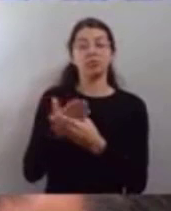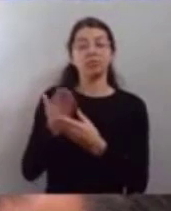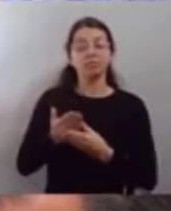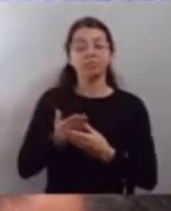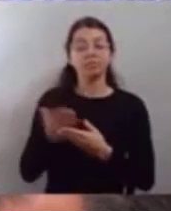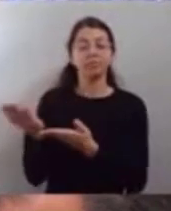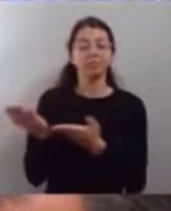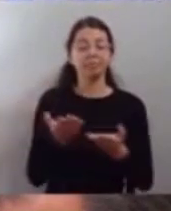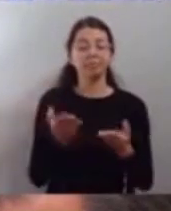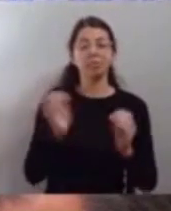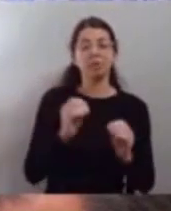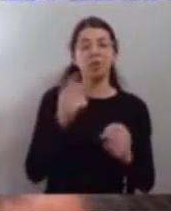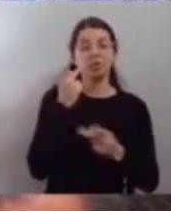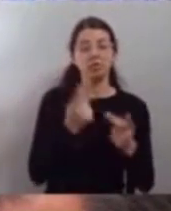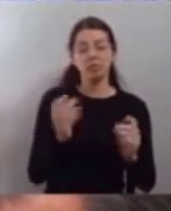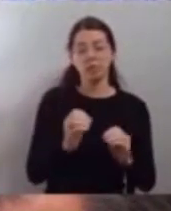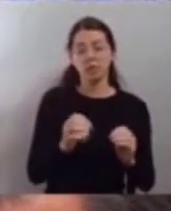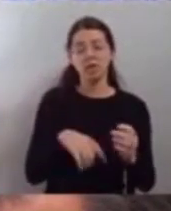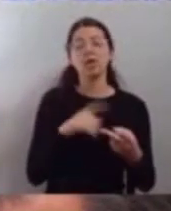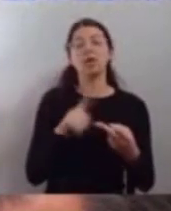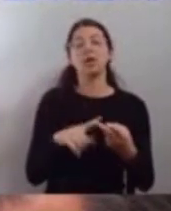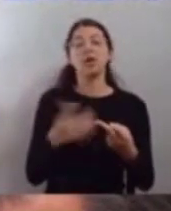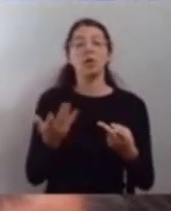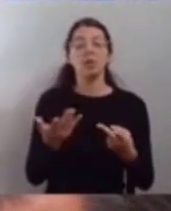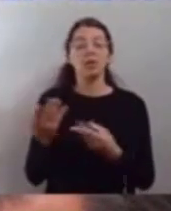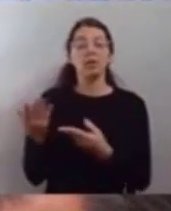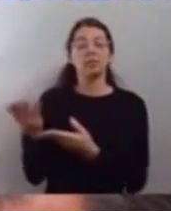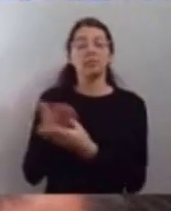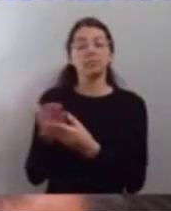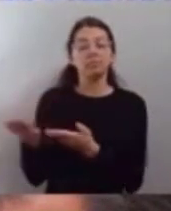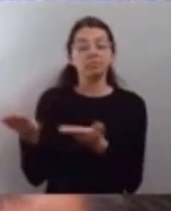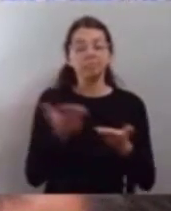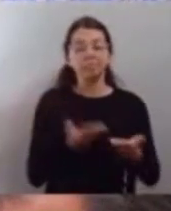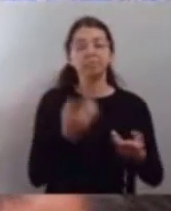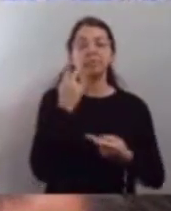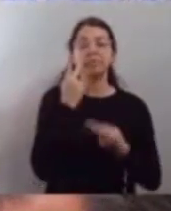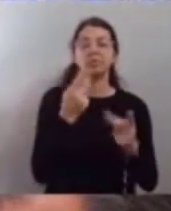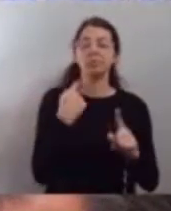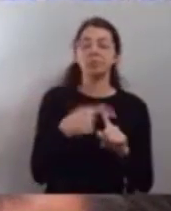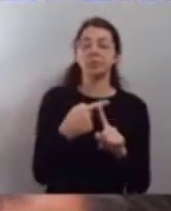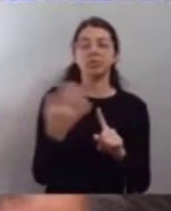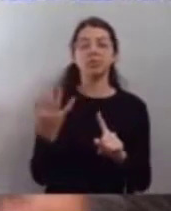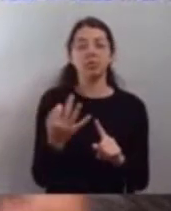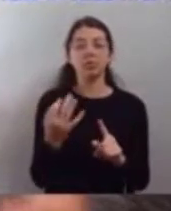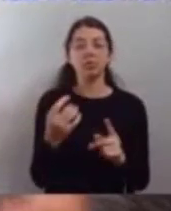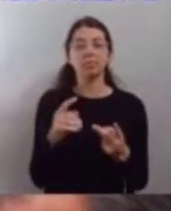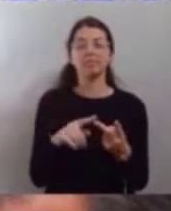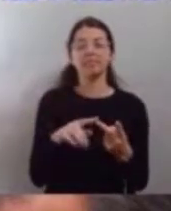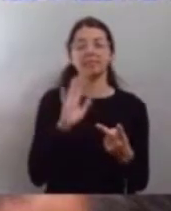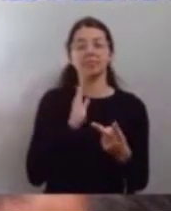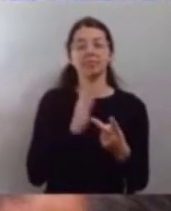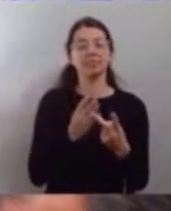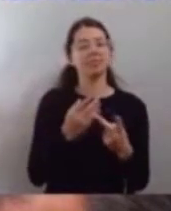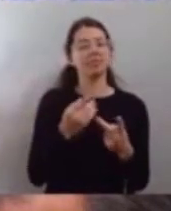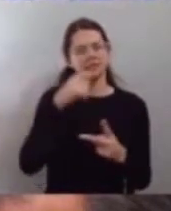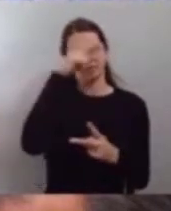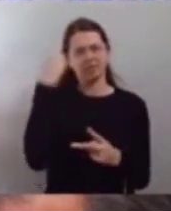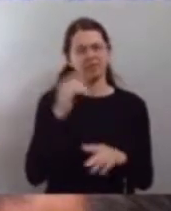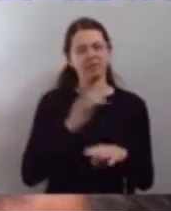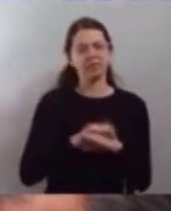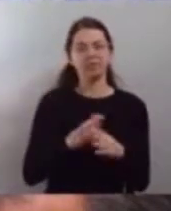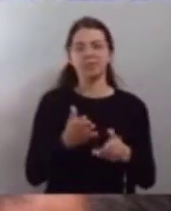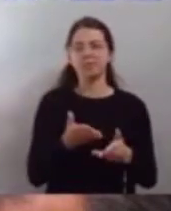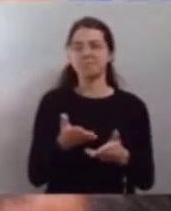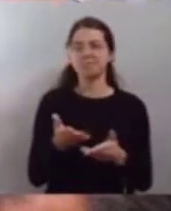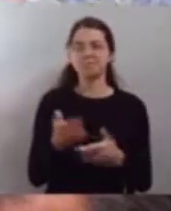ou a empresa entregou os documentos e houve avaliação positiva difícil de entender esta última face à situação de viabilidade existententabilidade